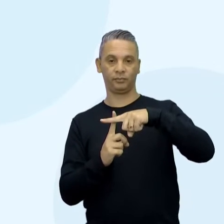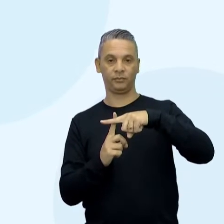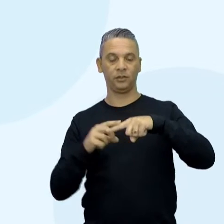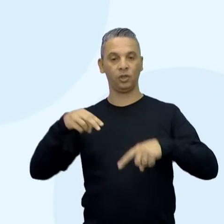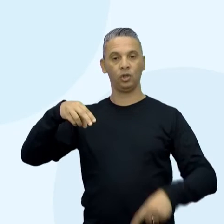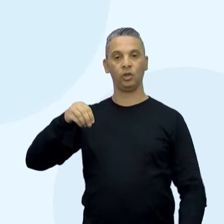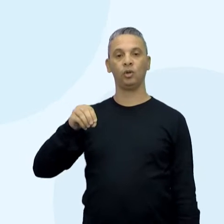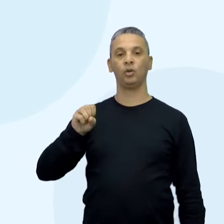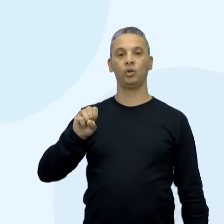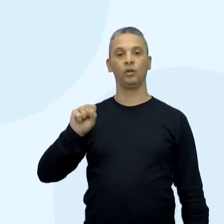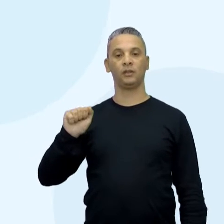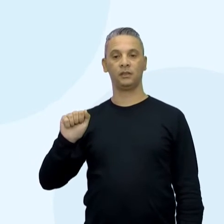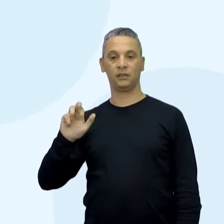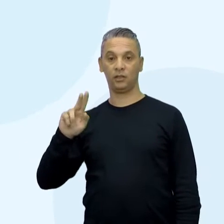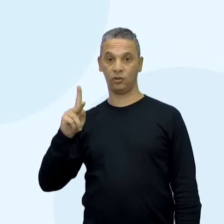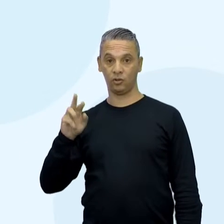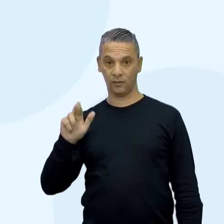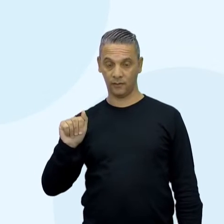da Conceição.